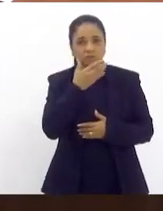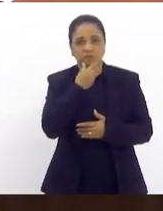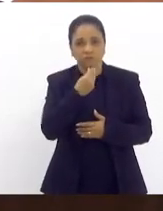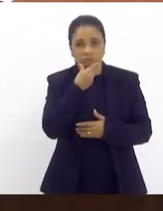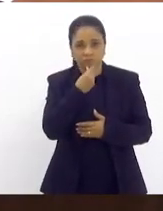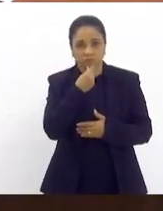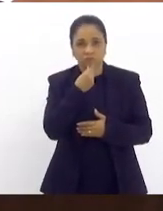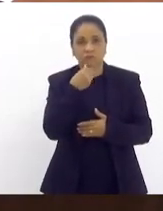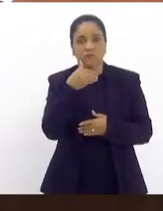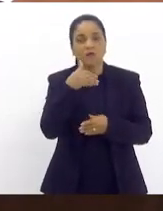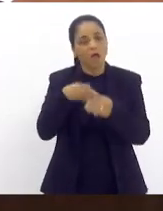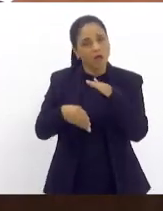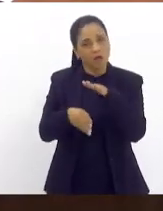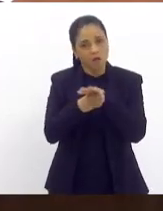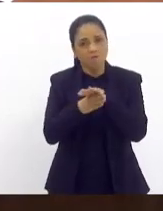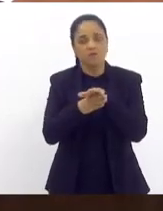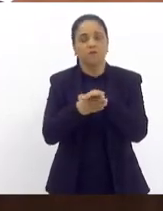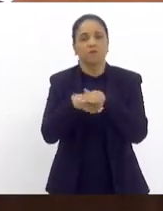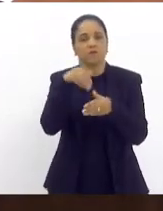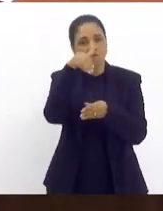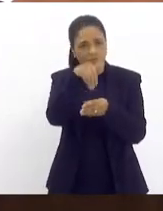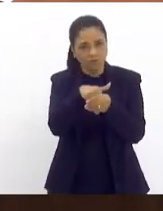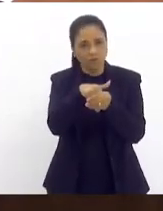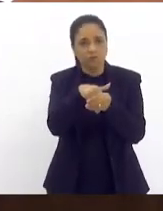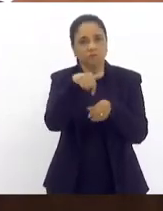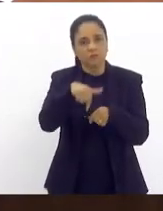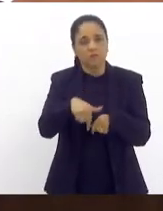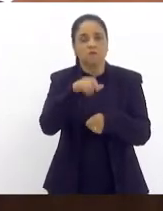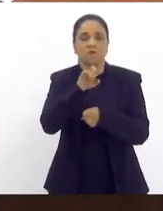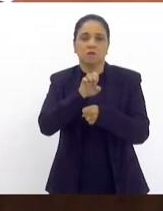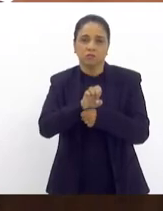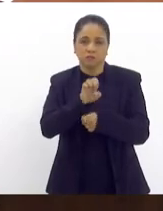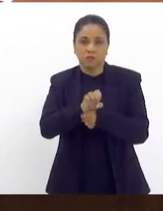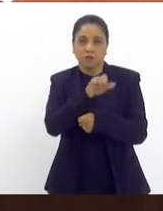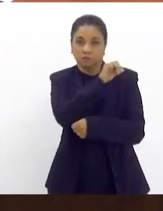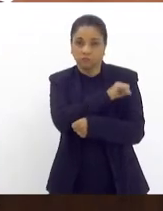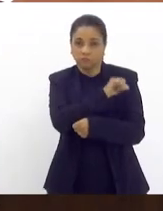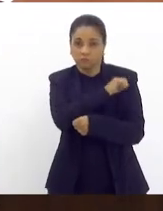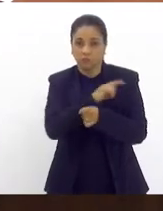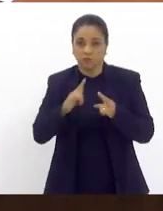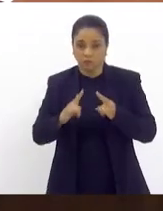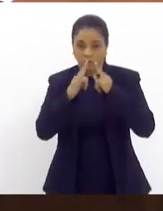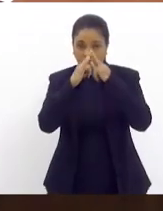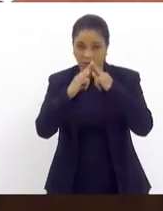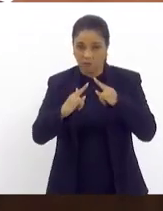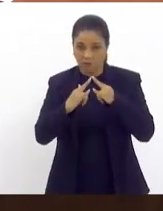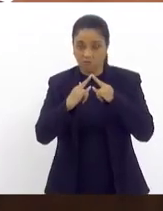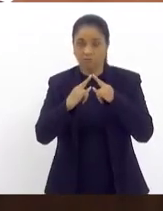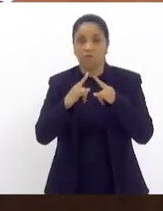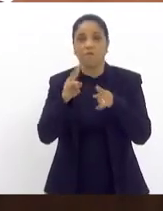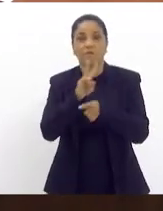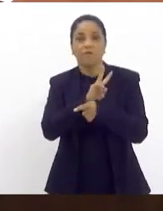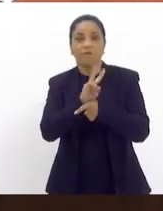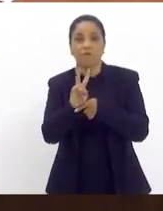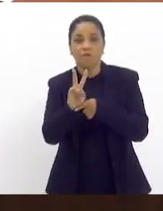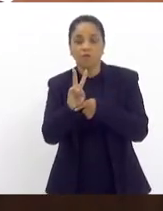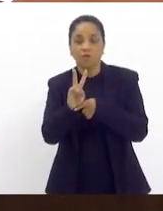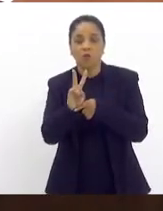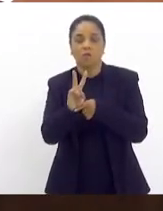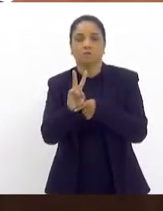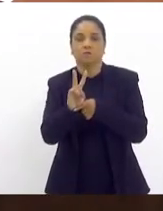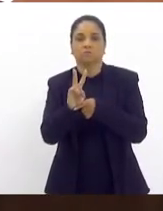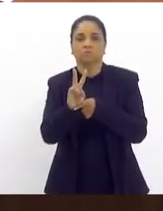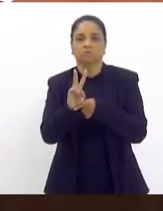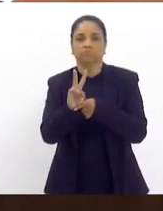possam aprovar para que a gente tenha no âmbito do Estado do Rio de Janeiro as tendas Violetas em especial inspirada